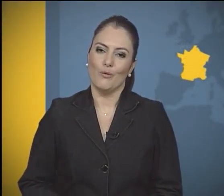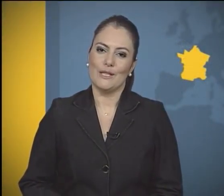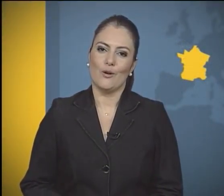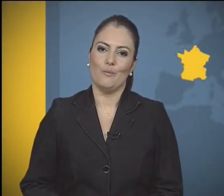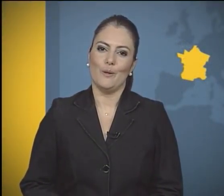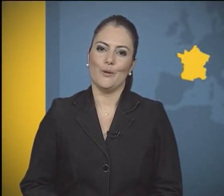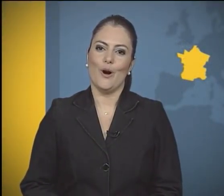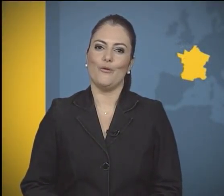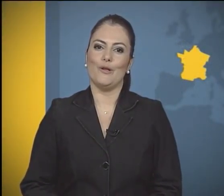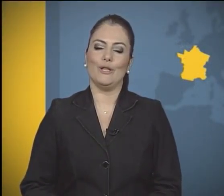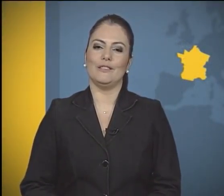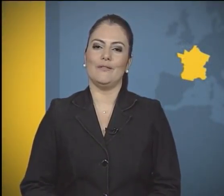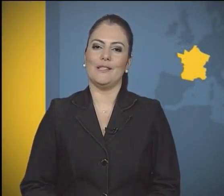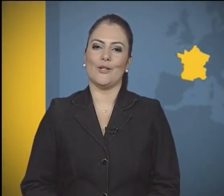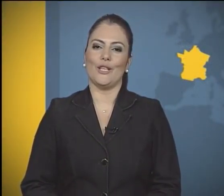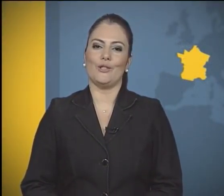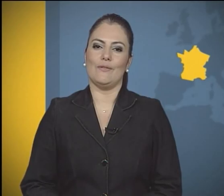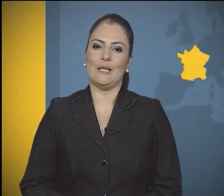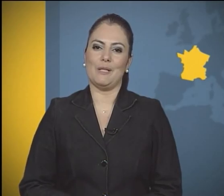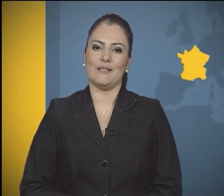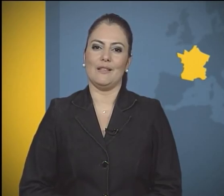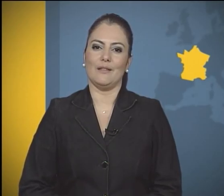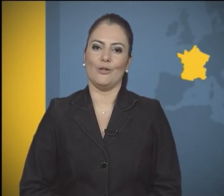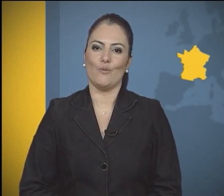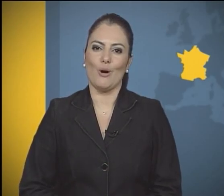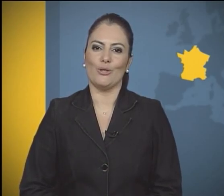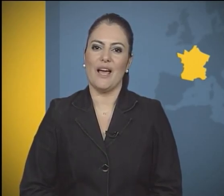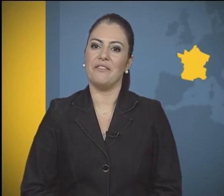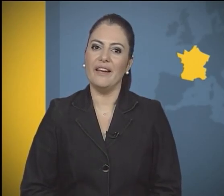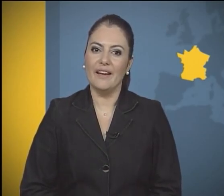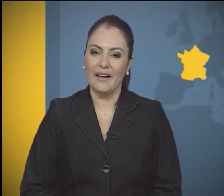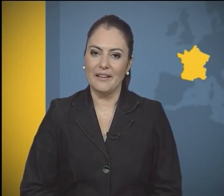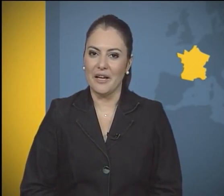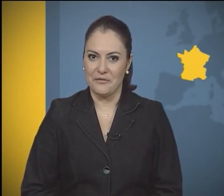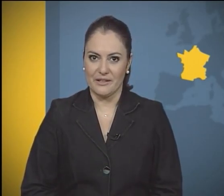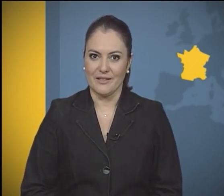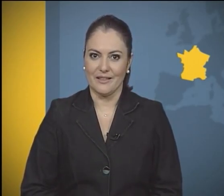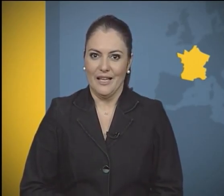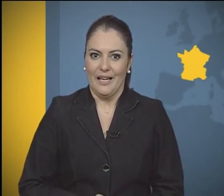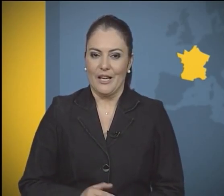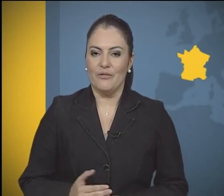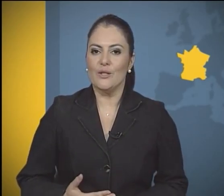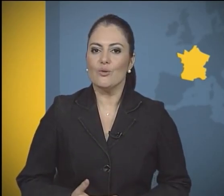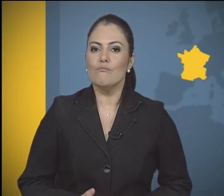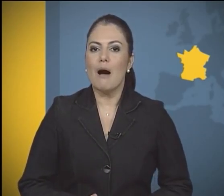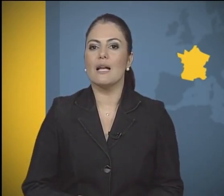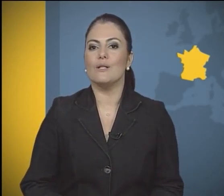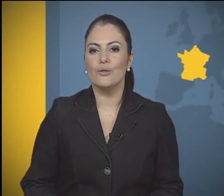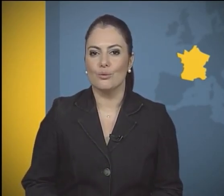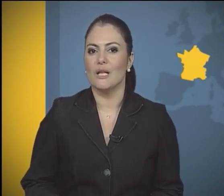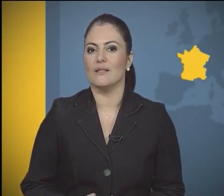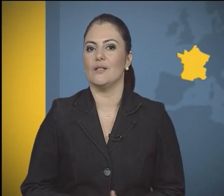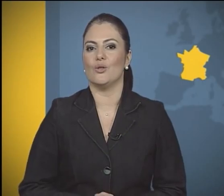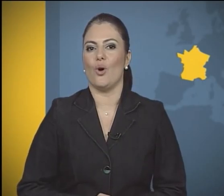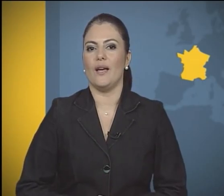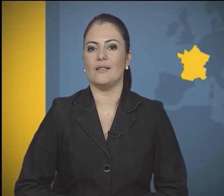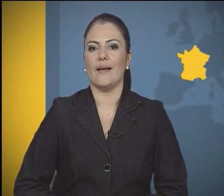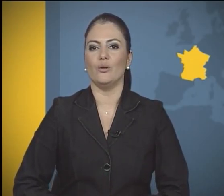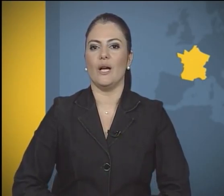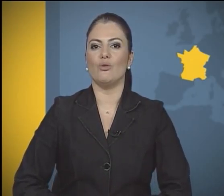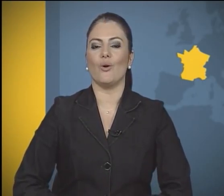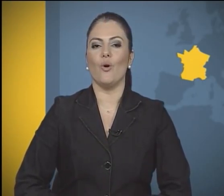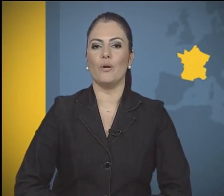Bom, você acompanhou ao vivo a entrevista coletiva da presidenta Dilma Rousseff em Cannes, na França. Ela fez um balanço das